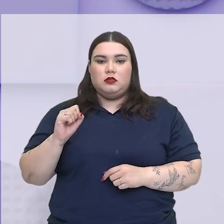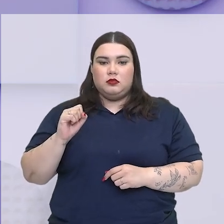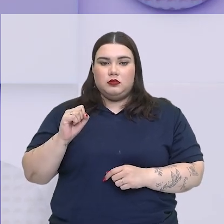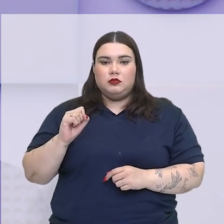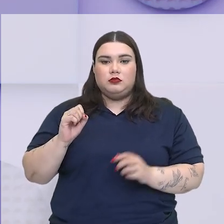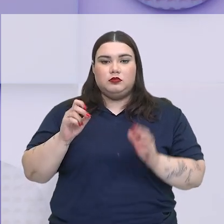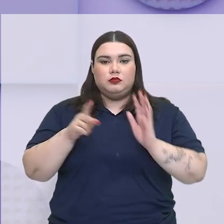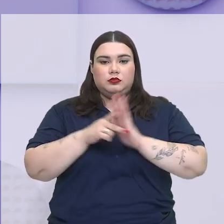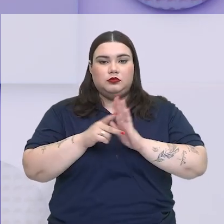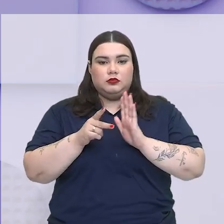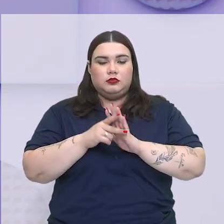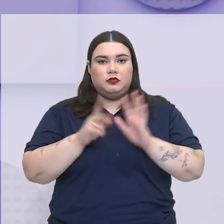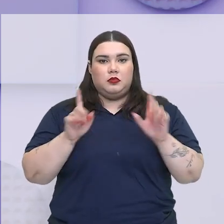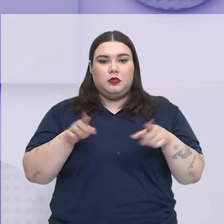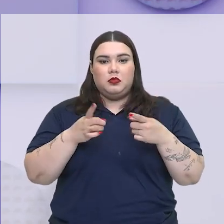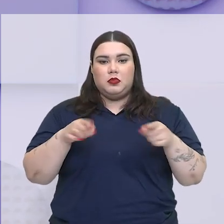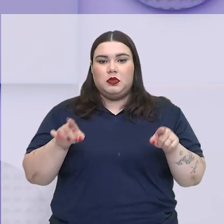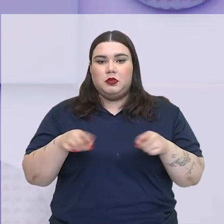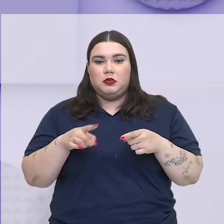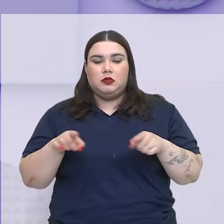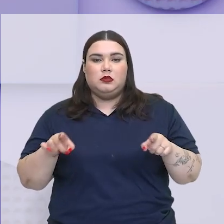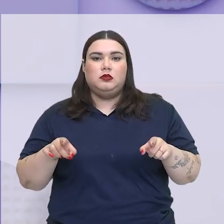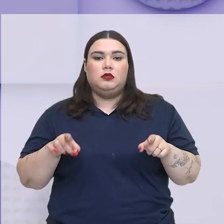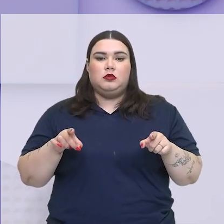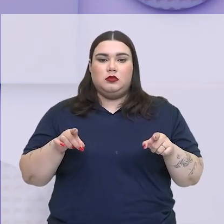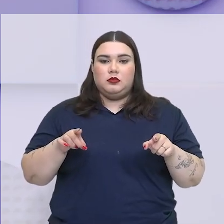das suas músicas,